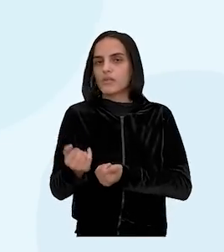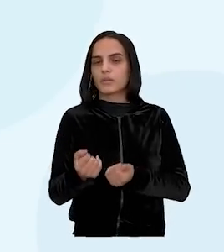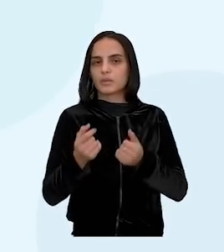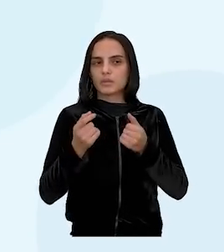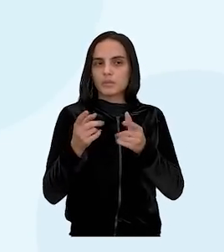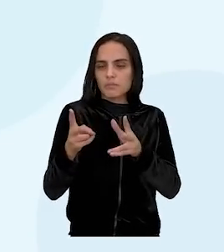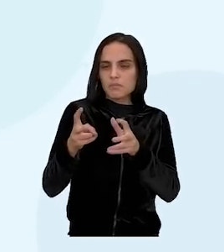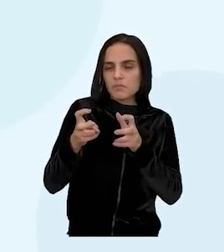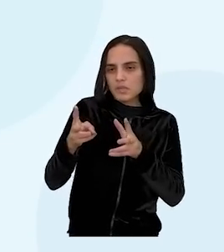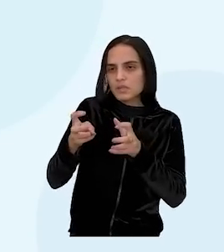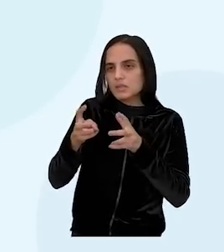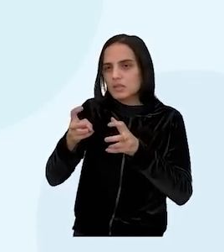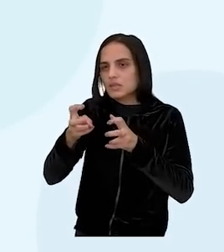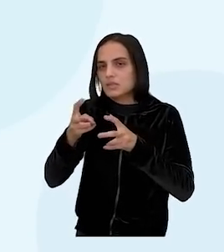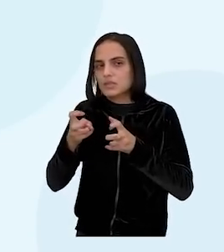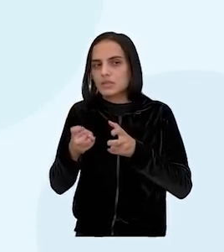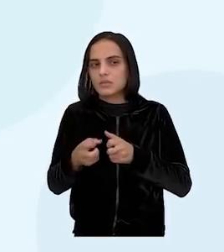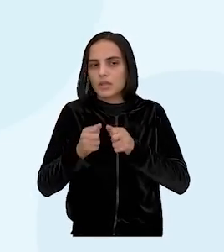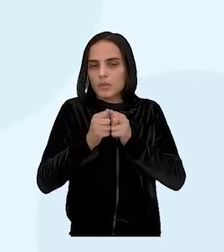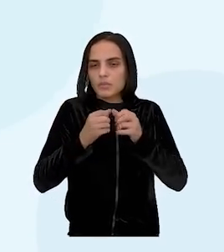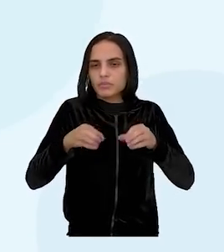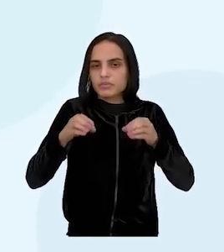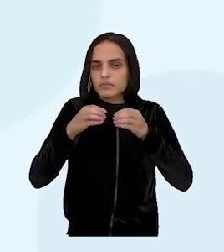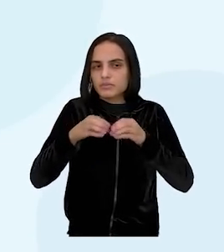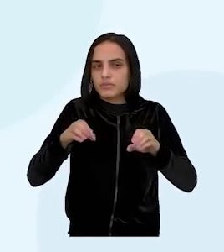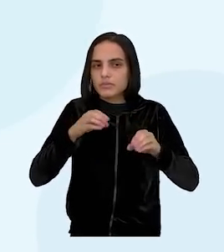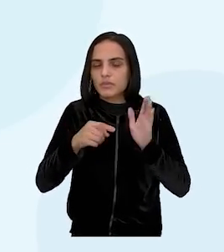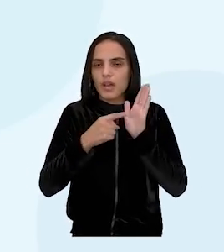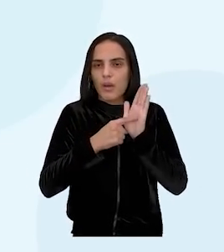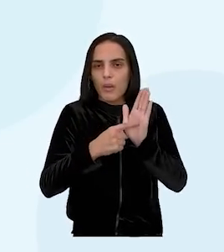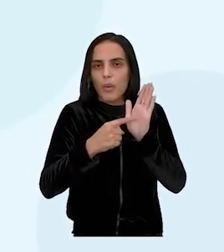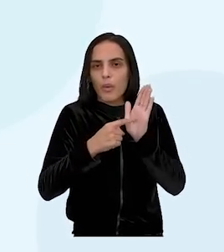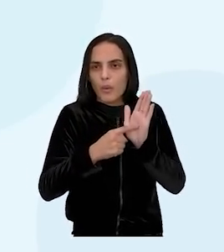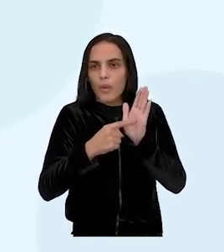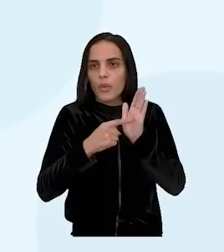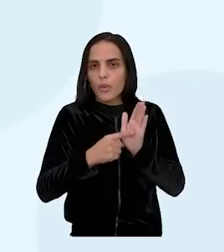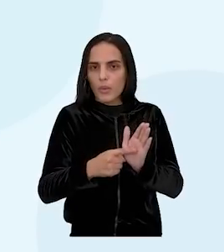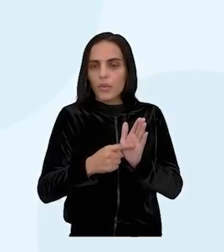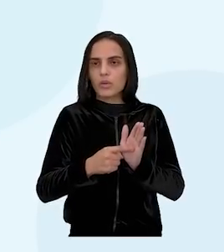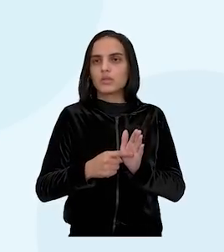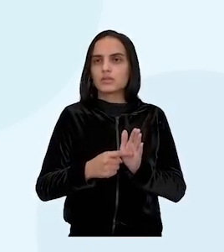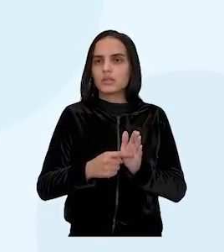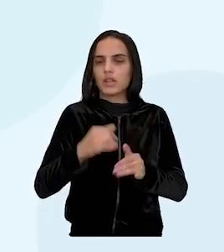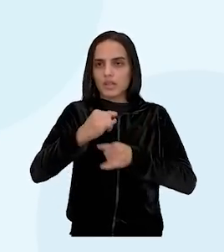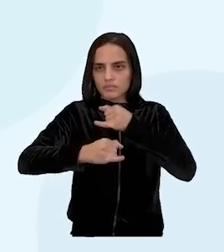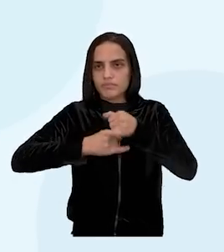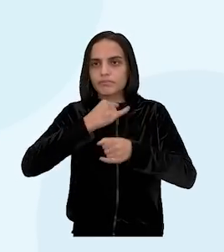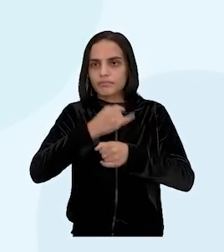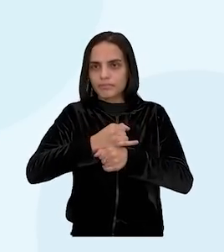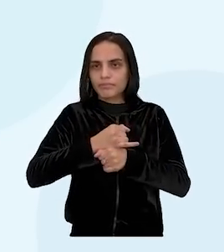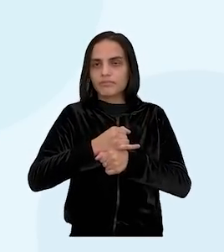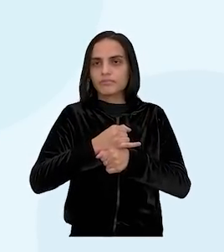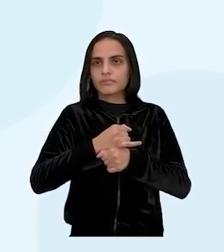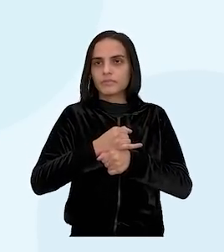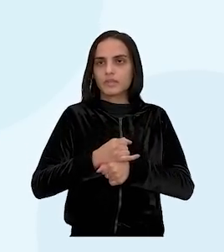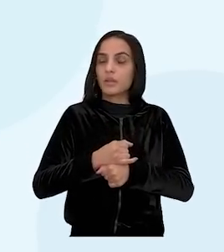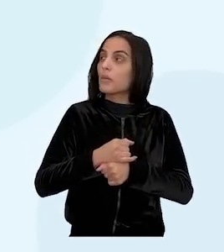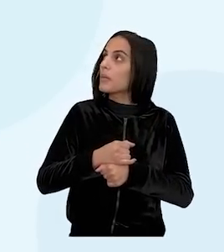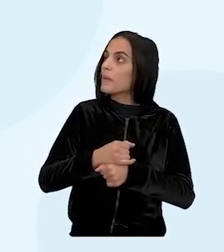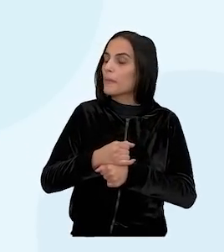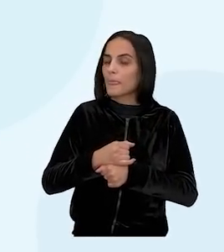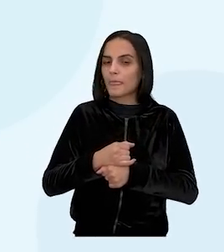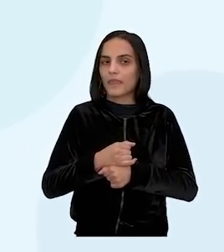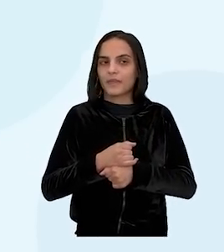os possíveis prejuízos em se expor, sem limites, na internet. O que ficou ruim, né,